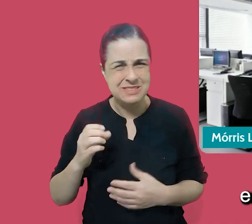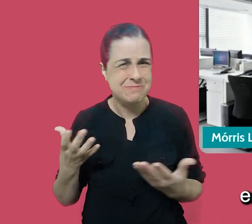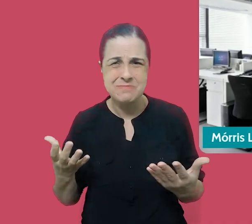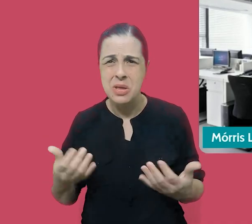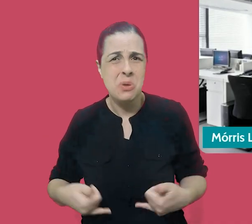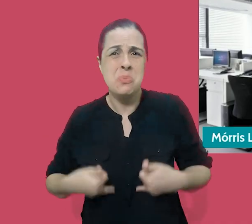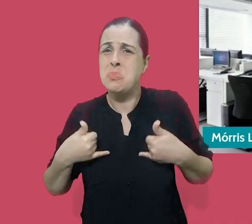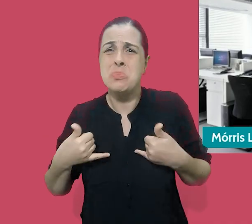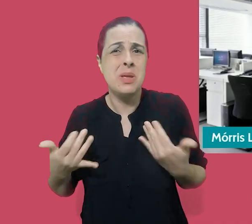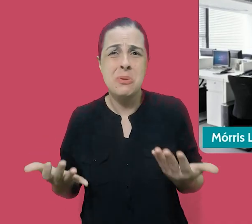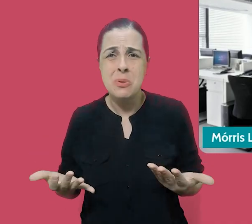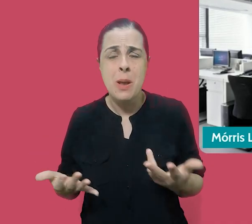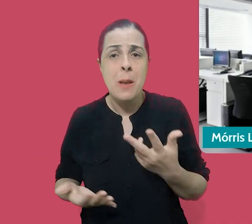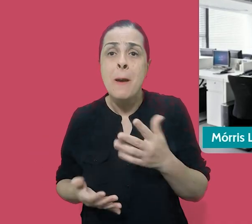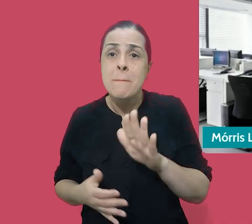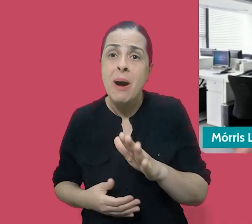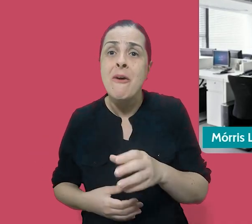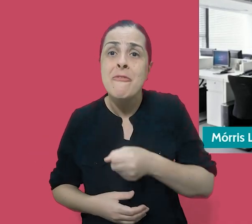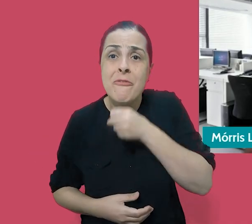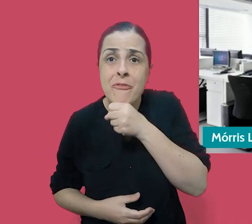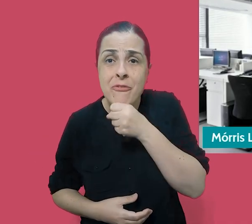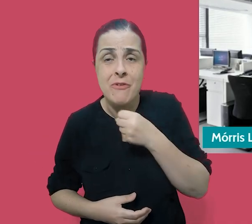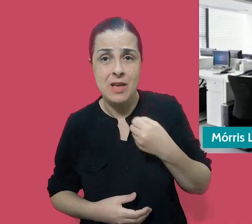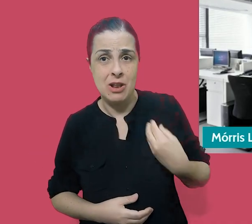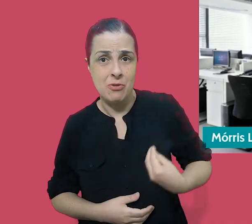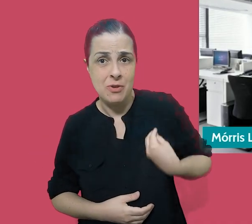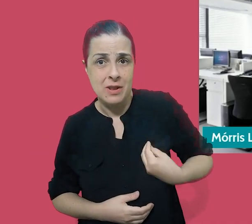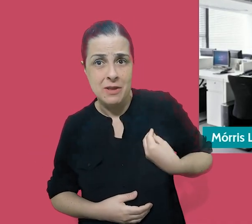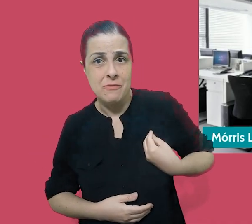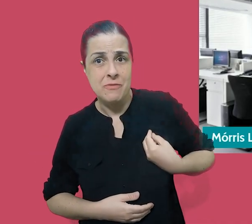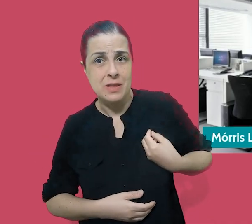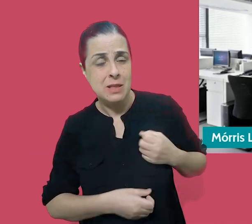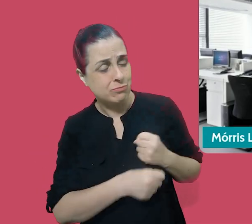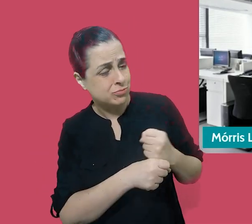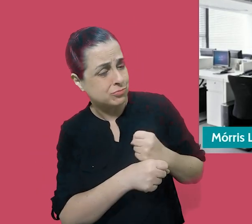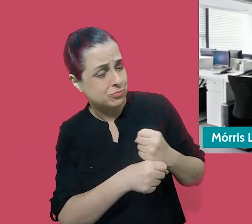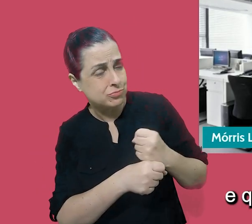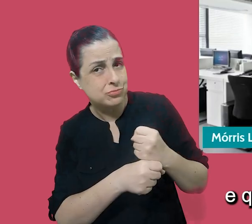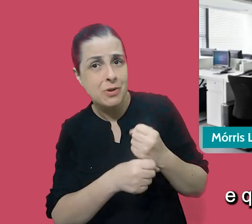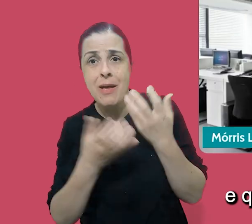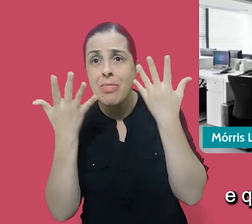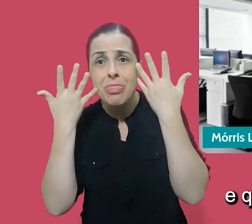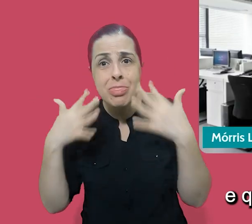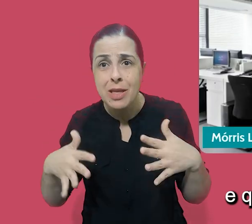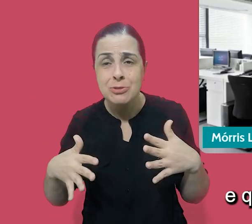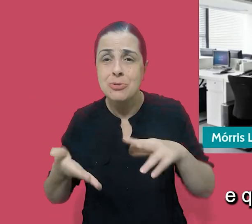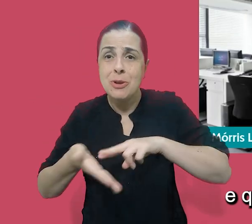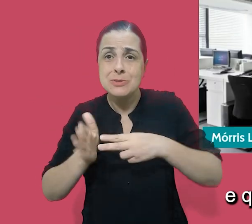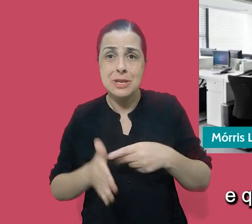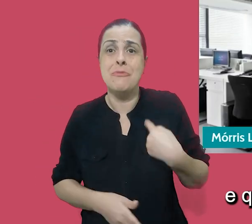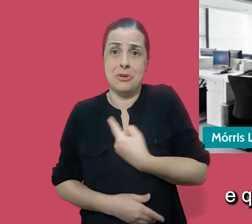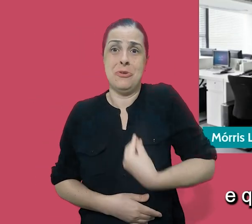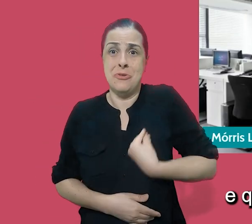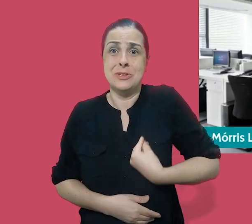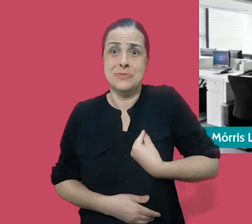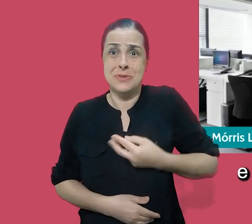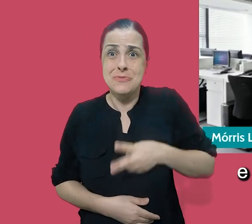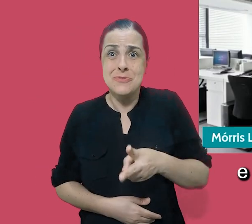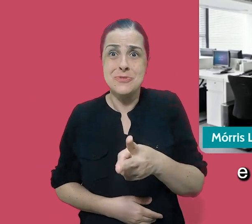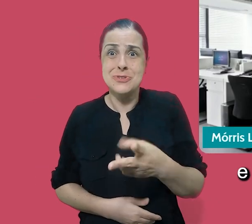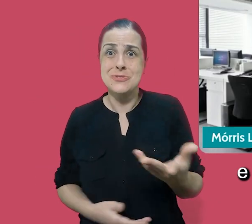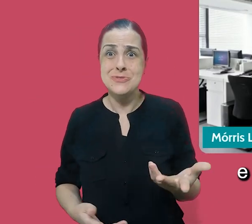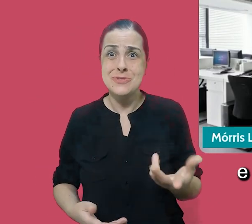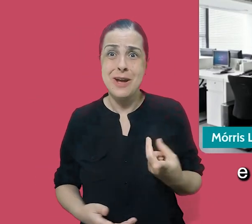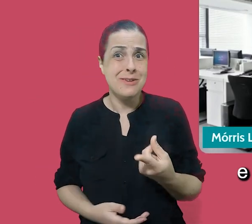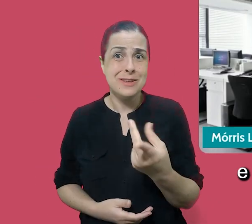isso é natural e que envelhecer é bom, porque significa que a gente está vivendo, né? E que os jovens vão chegar lá, e